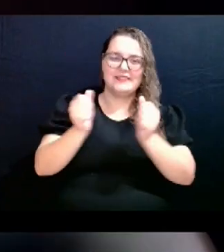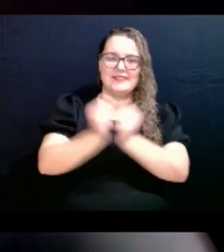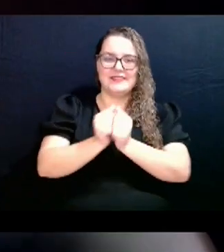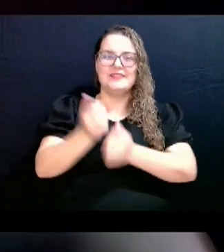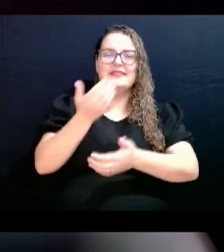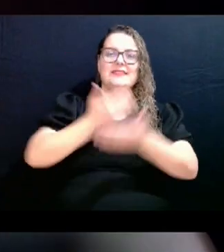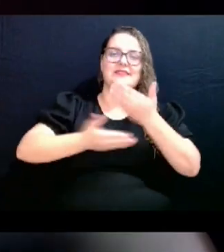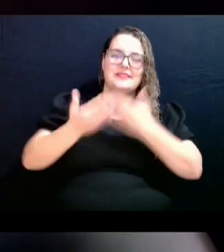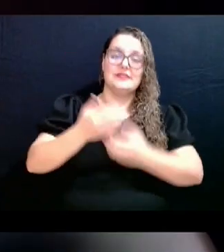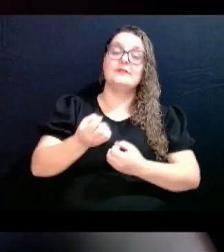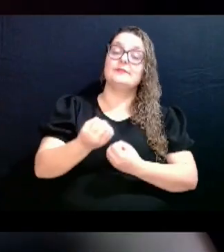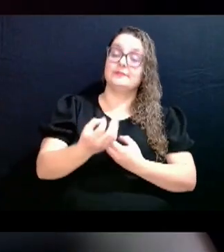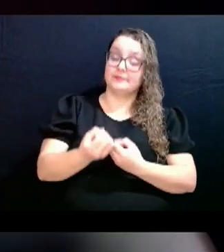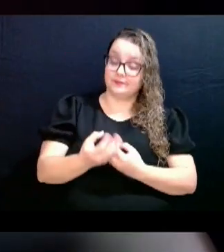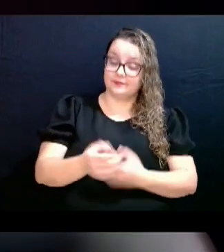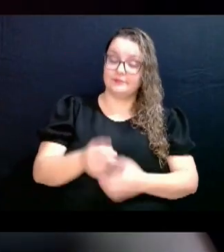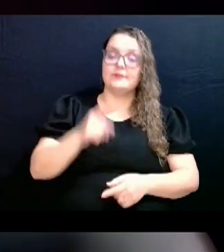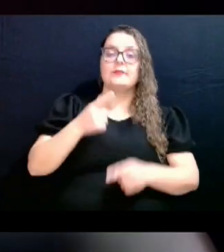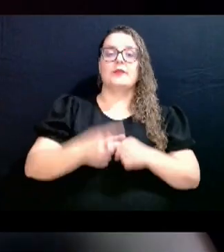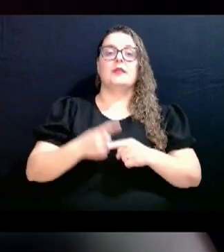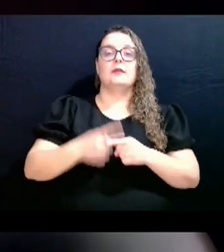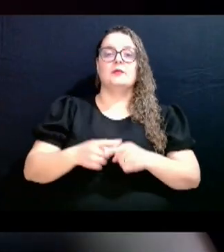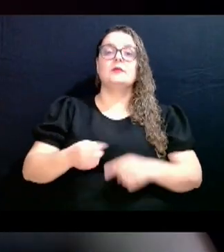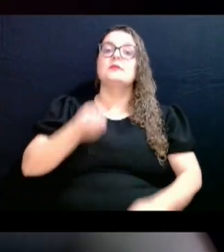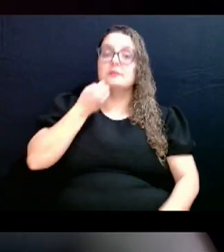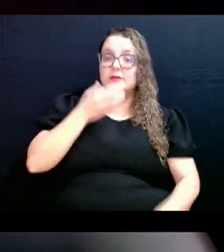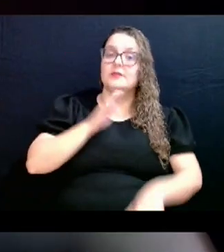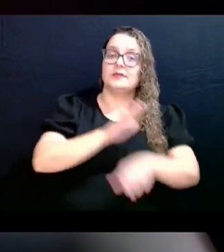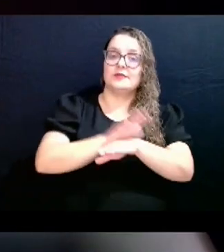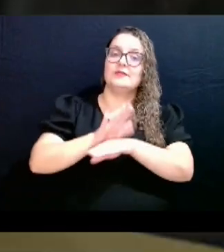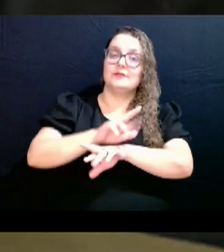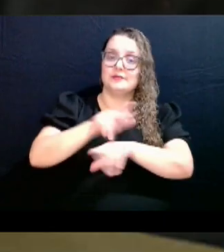informação, porque pode ser útil, pode ajudar muitas crianças.